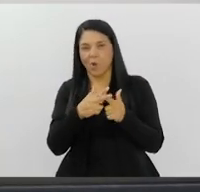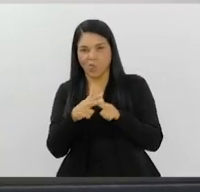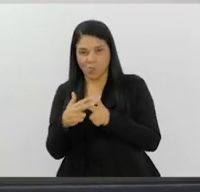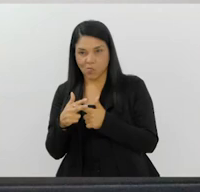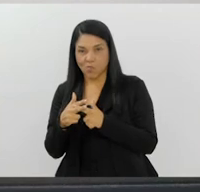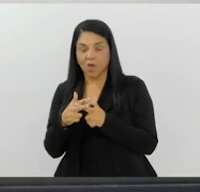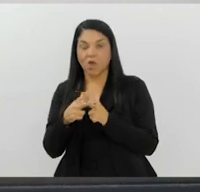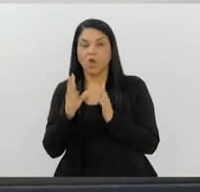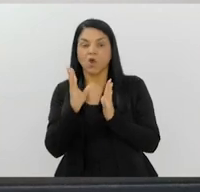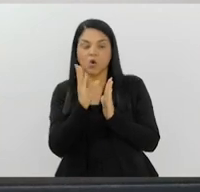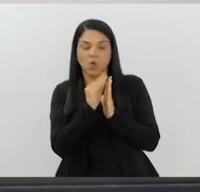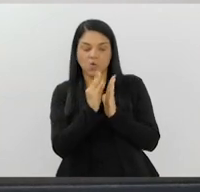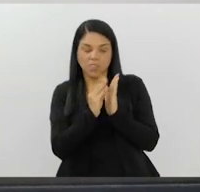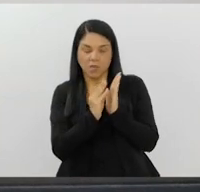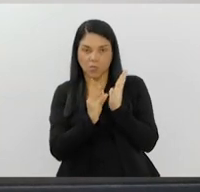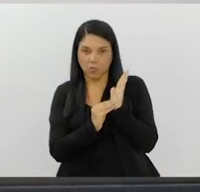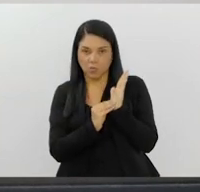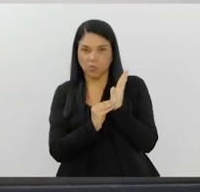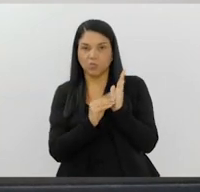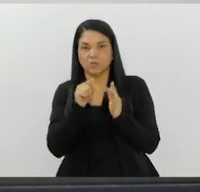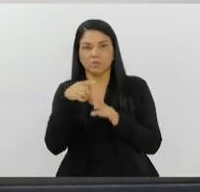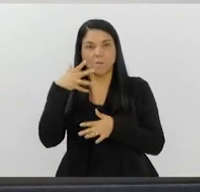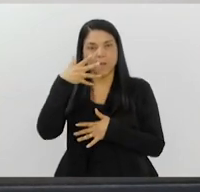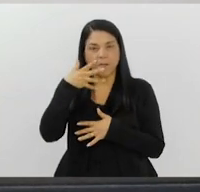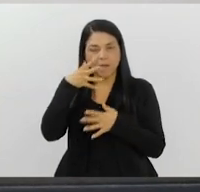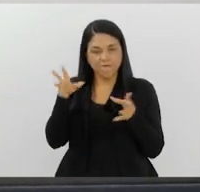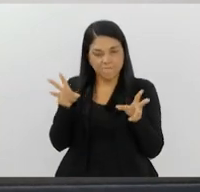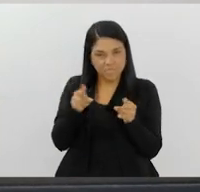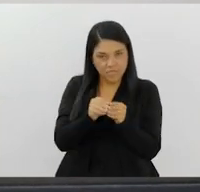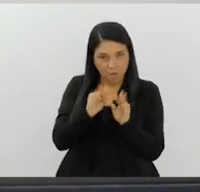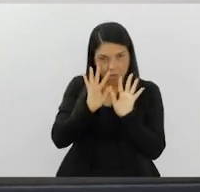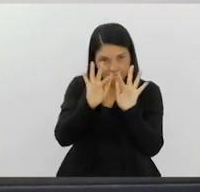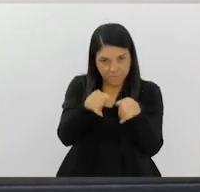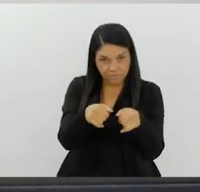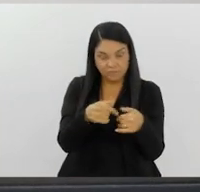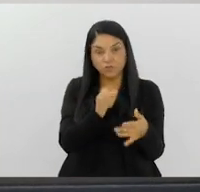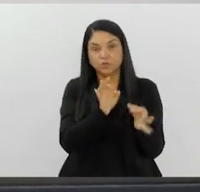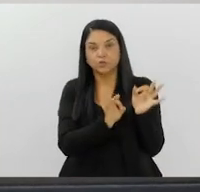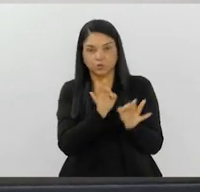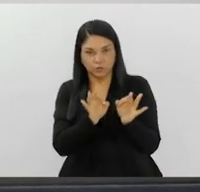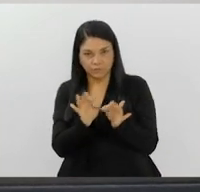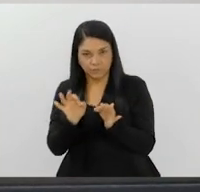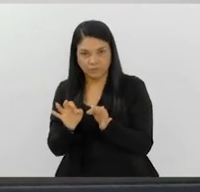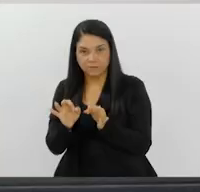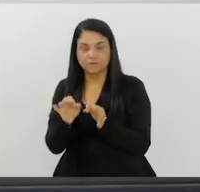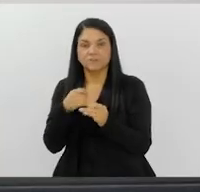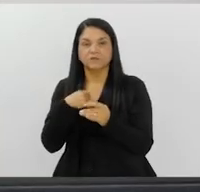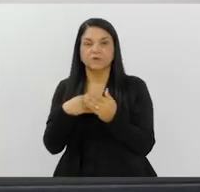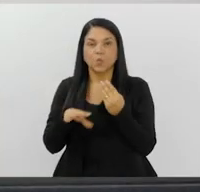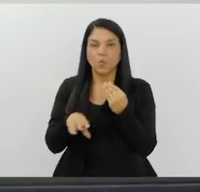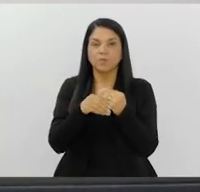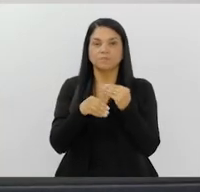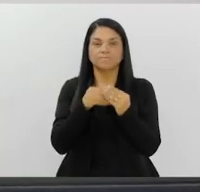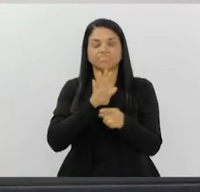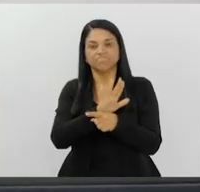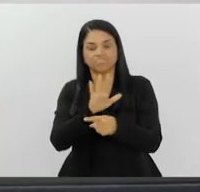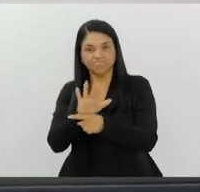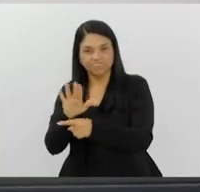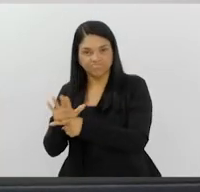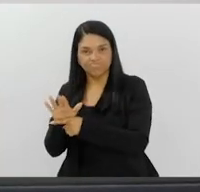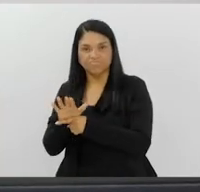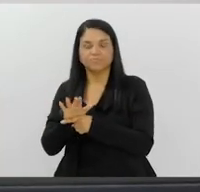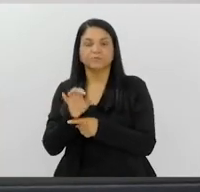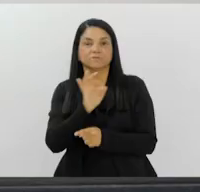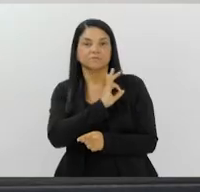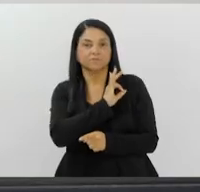conteúdo Se você pudesse na tua Fala Final justificar Porque como foram contribuições que a instituição trouxe por